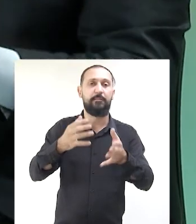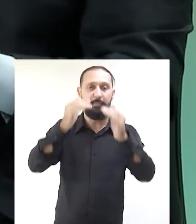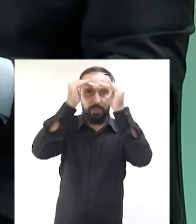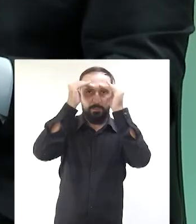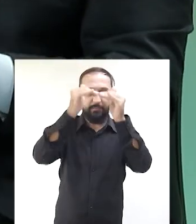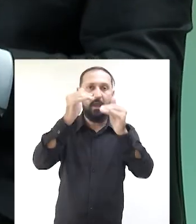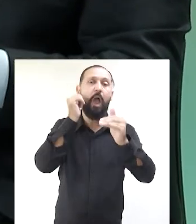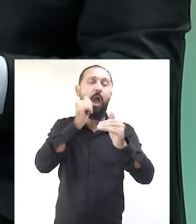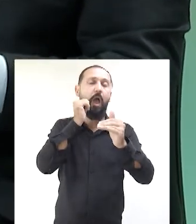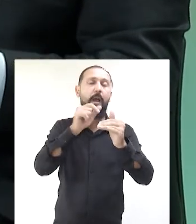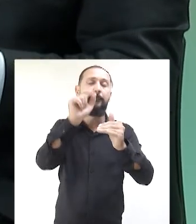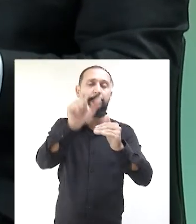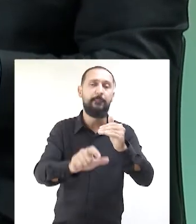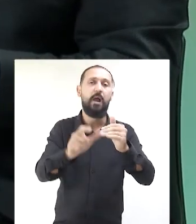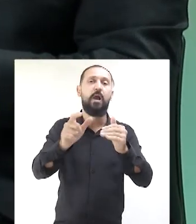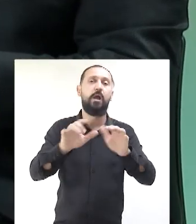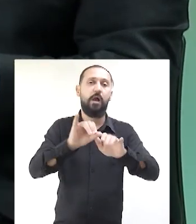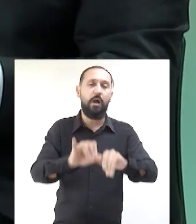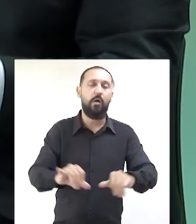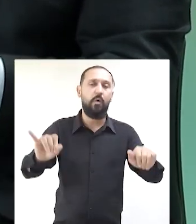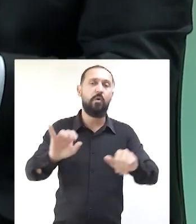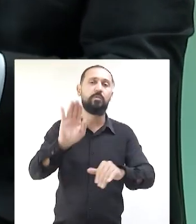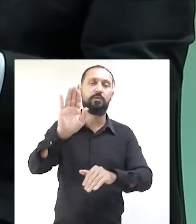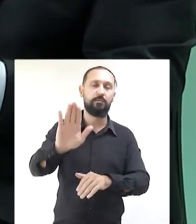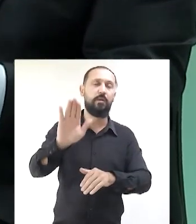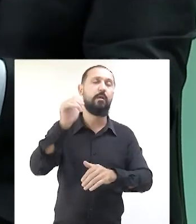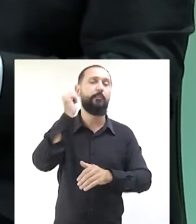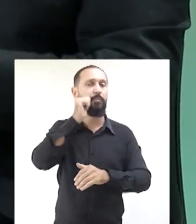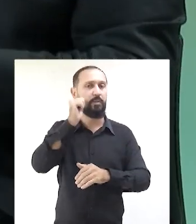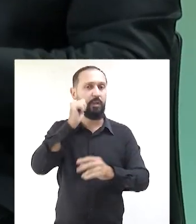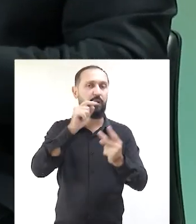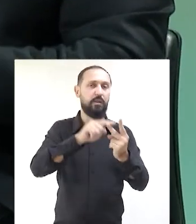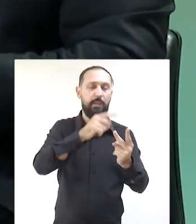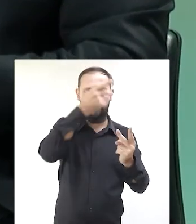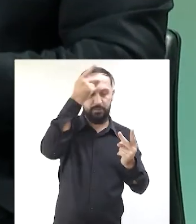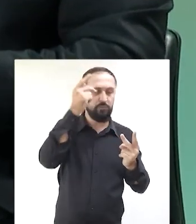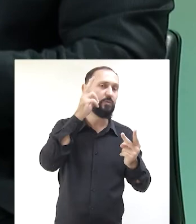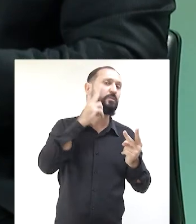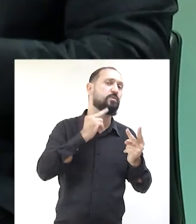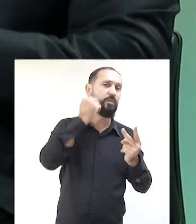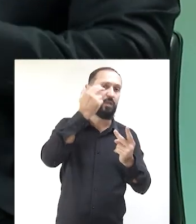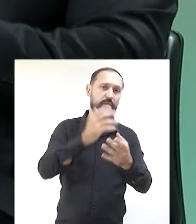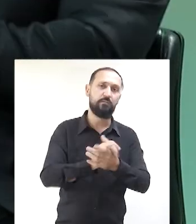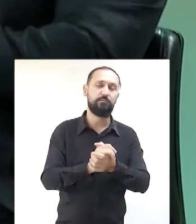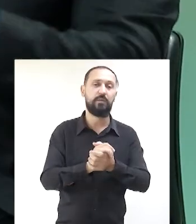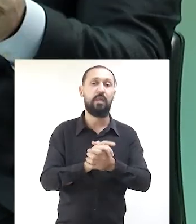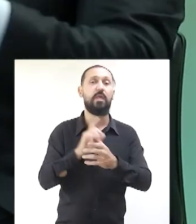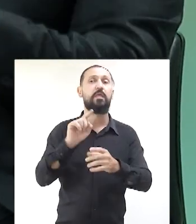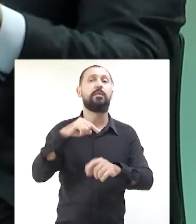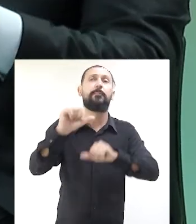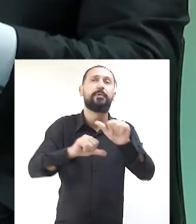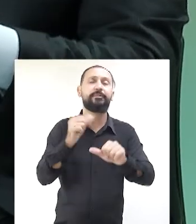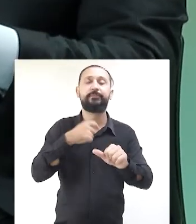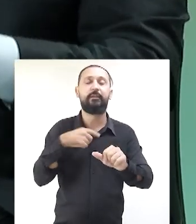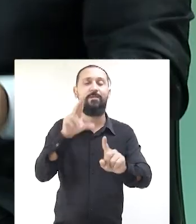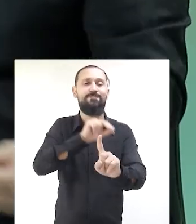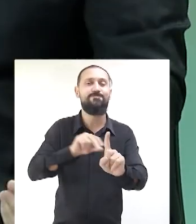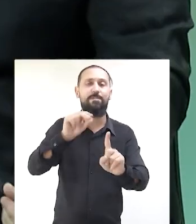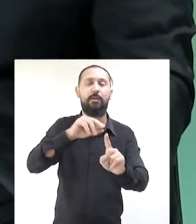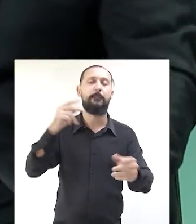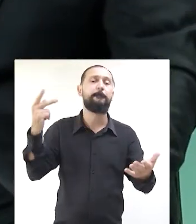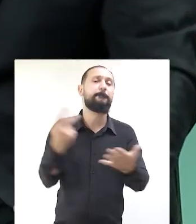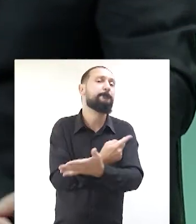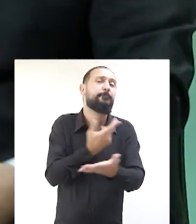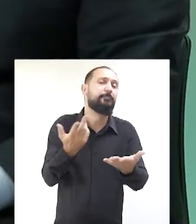valorizar a campanha e os candidatos do sexo feminino e de cor negra, né? A partir do momento que isso é desvirtuado, né,